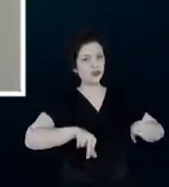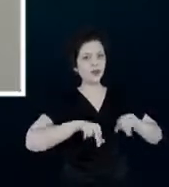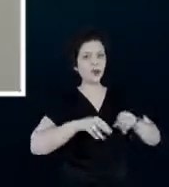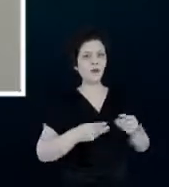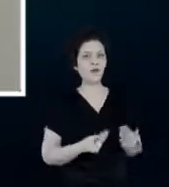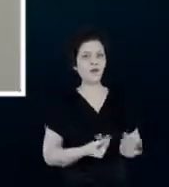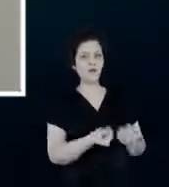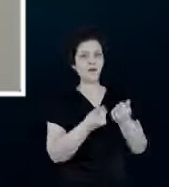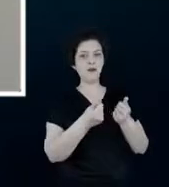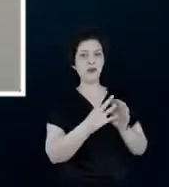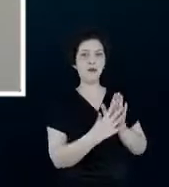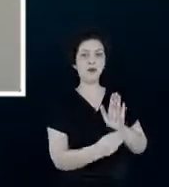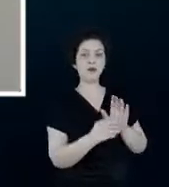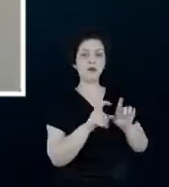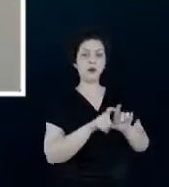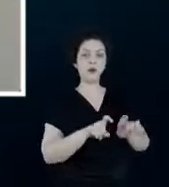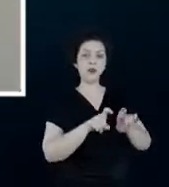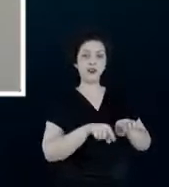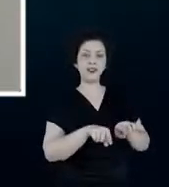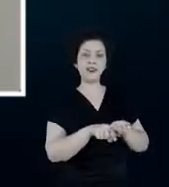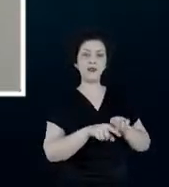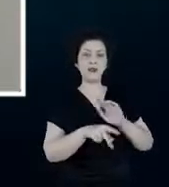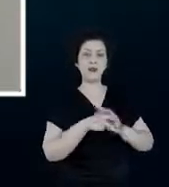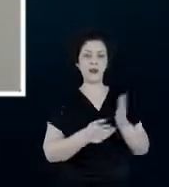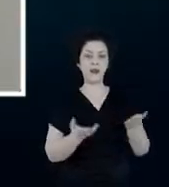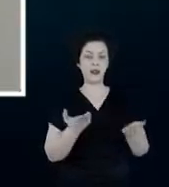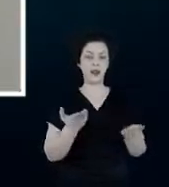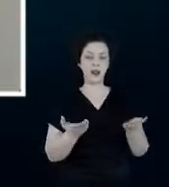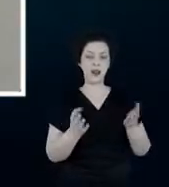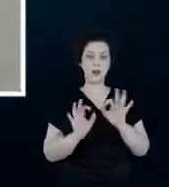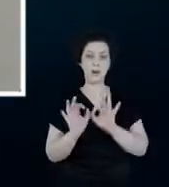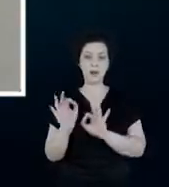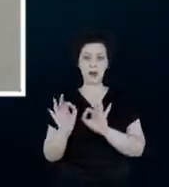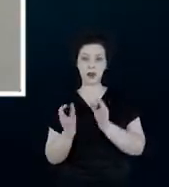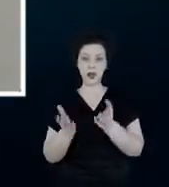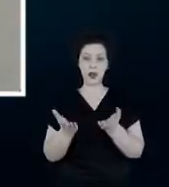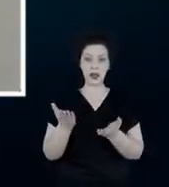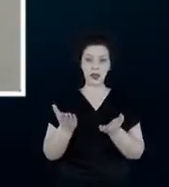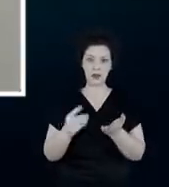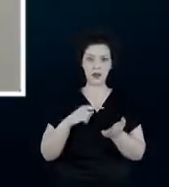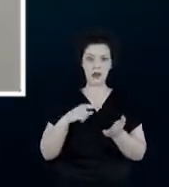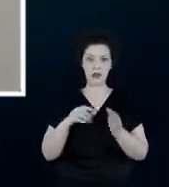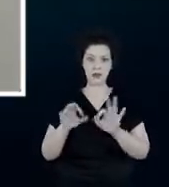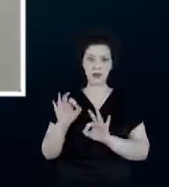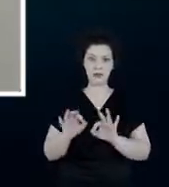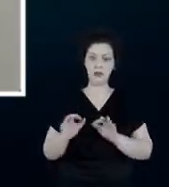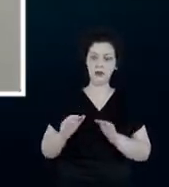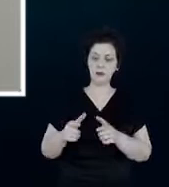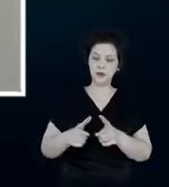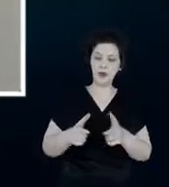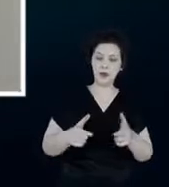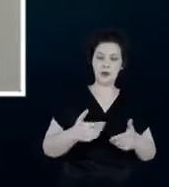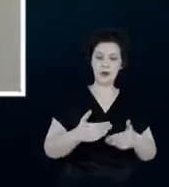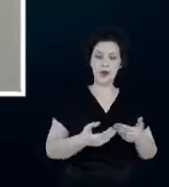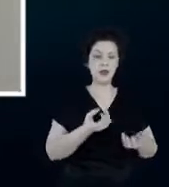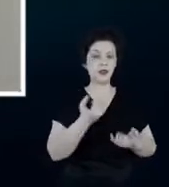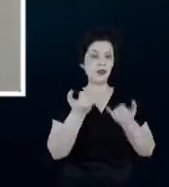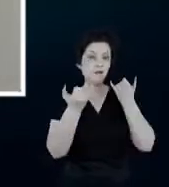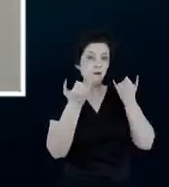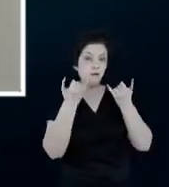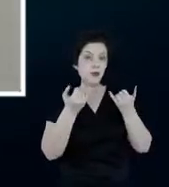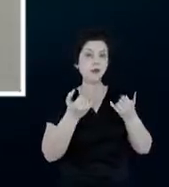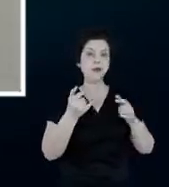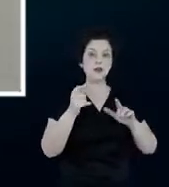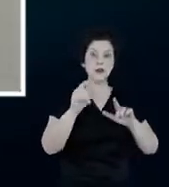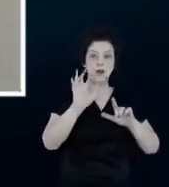aperfeiçoar os nossos modelos computacionais, principalmente para calibrar, né, o planejamento, e a gente ter cada vez mais essas informações